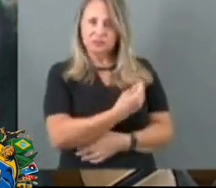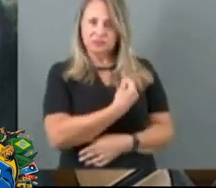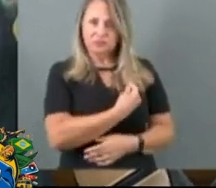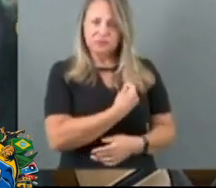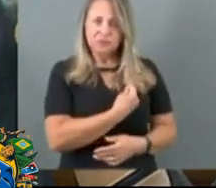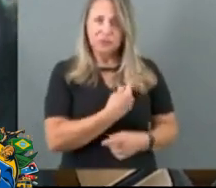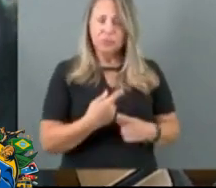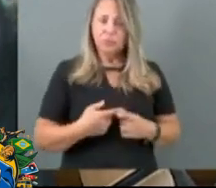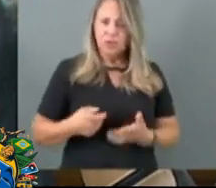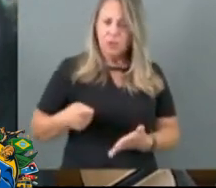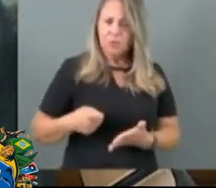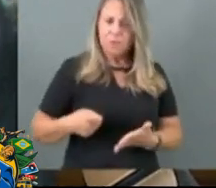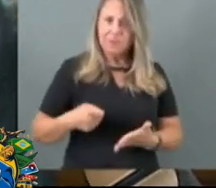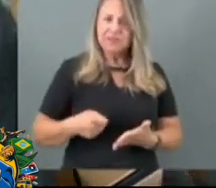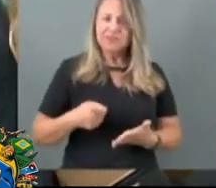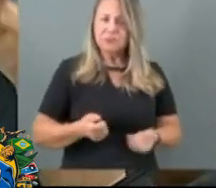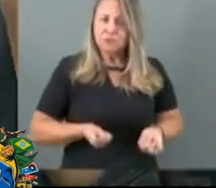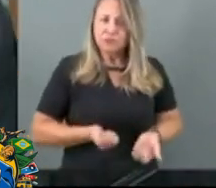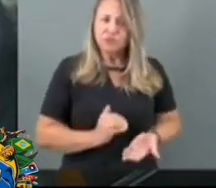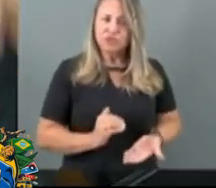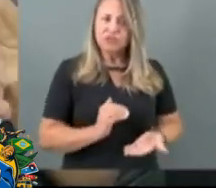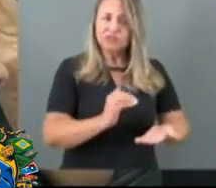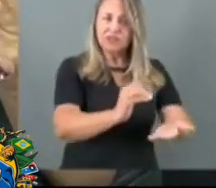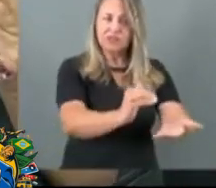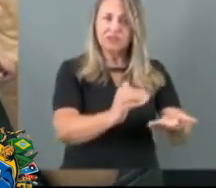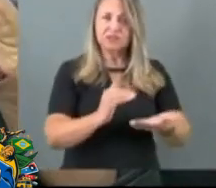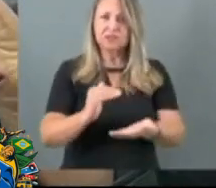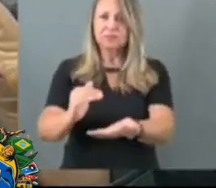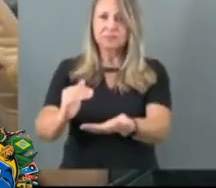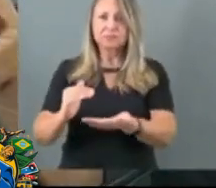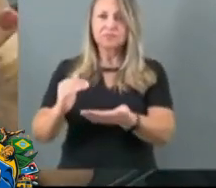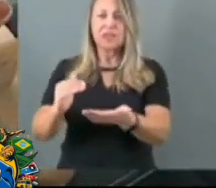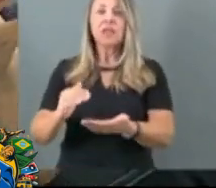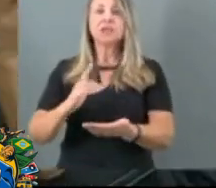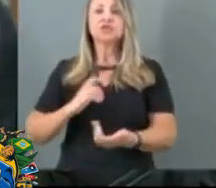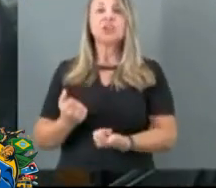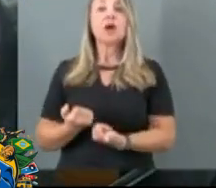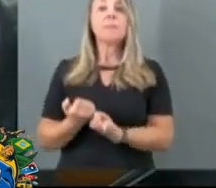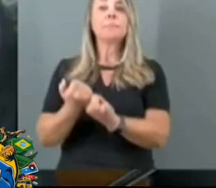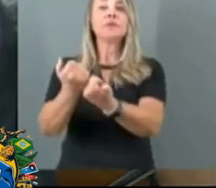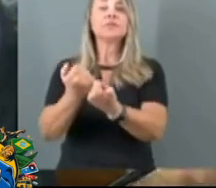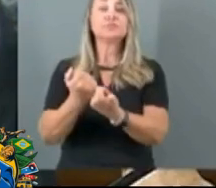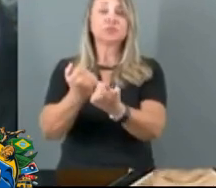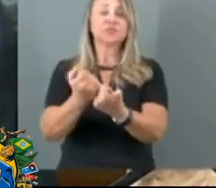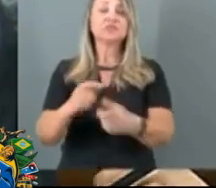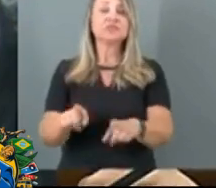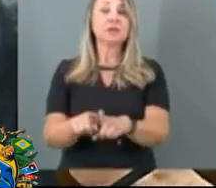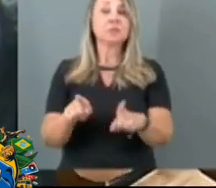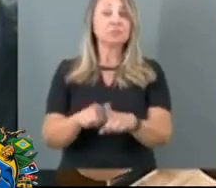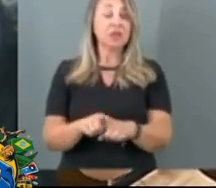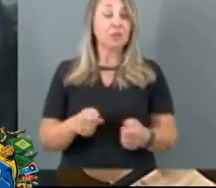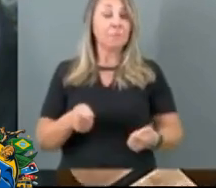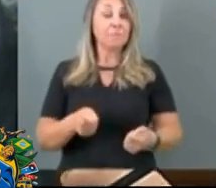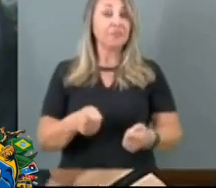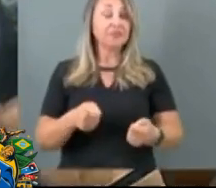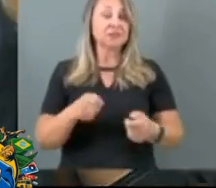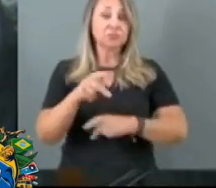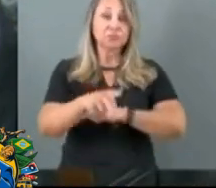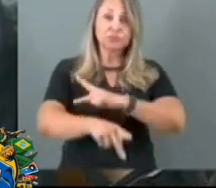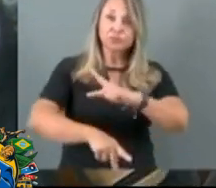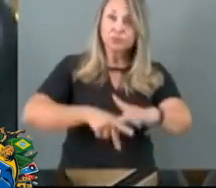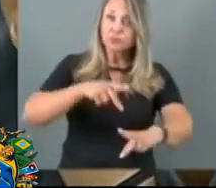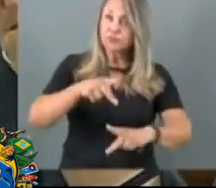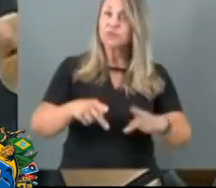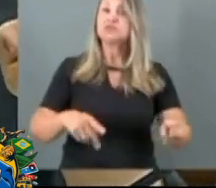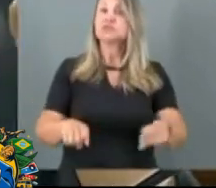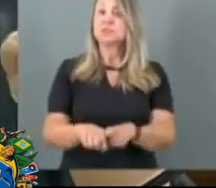sobre pressão de entregas, sobre pressão de apoiadores, o governo vive sobre uma pressão da população também,